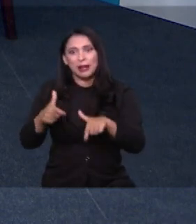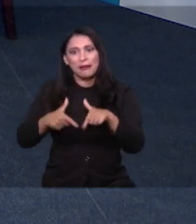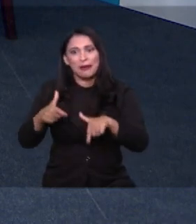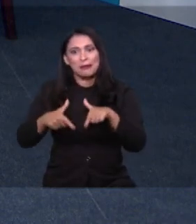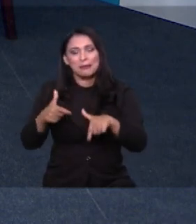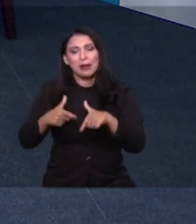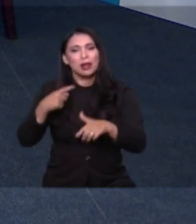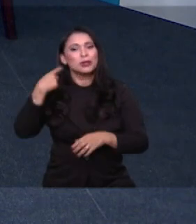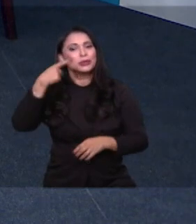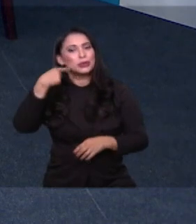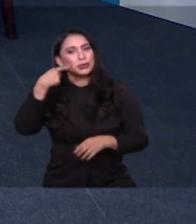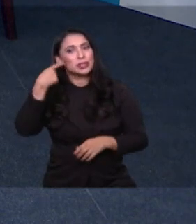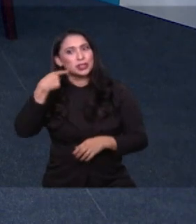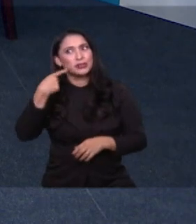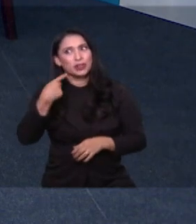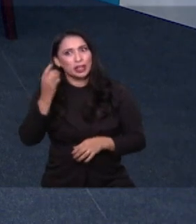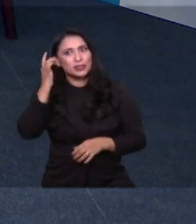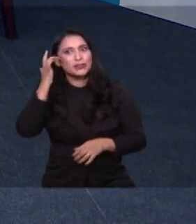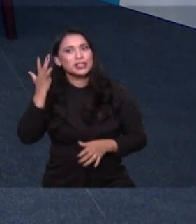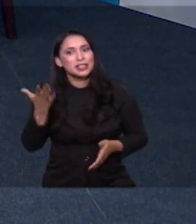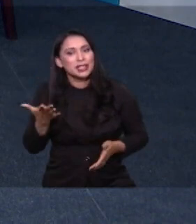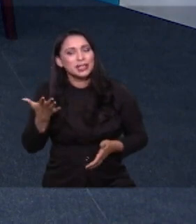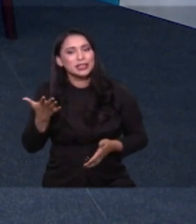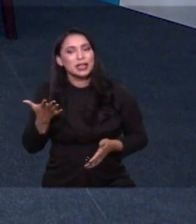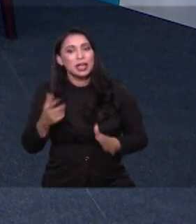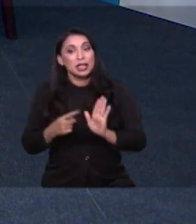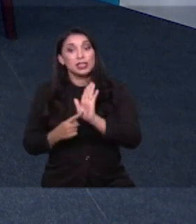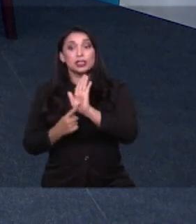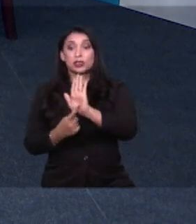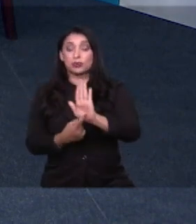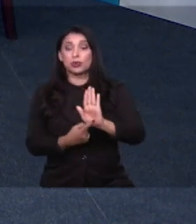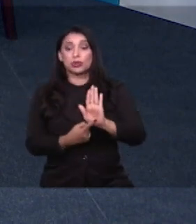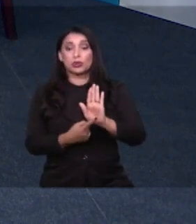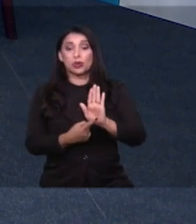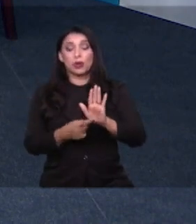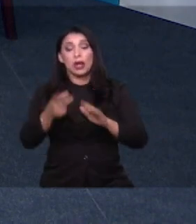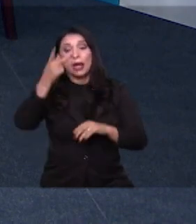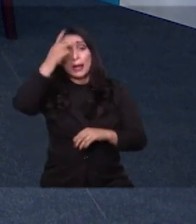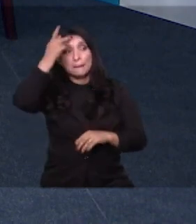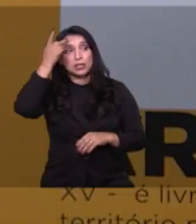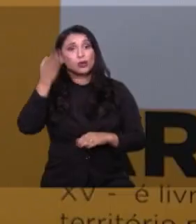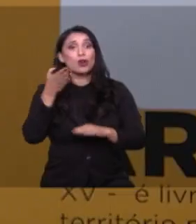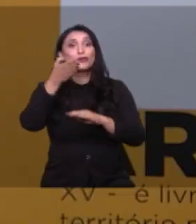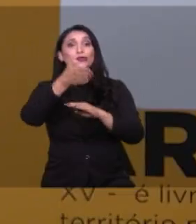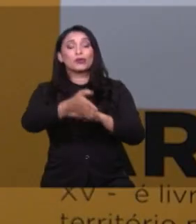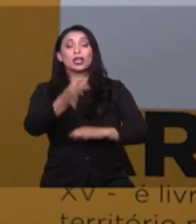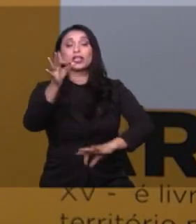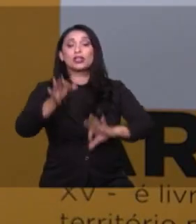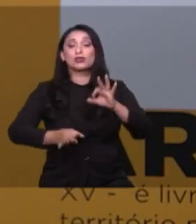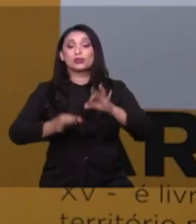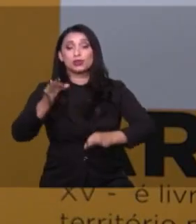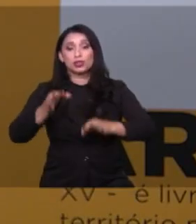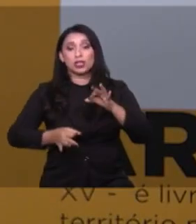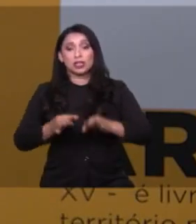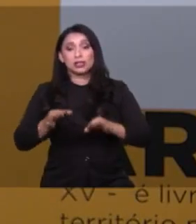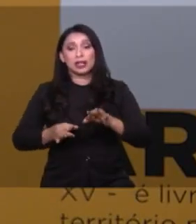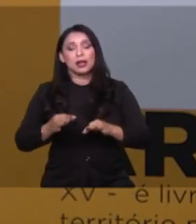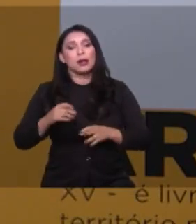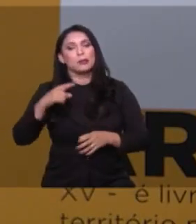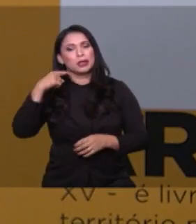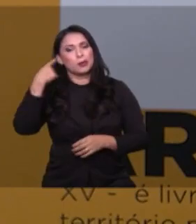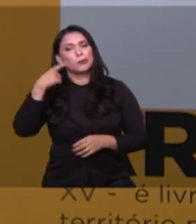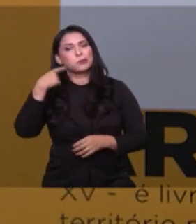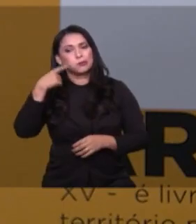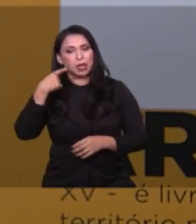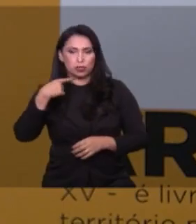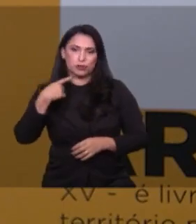trabalho dos advogados também, né? Porque no caso que a gente mostrou, foi a pessoa que estava recorrendo à justiça. Mas como a senhora tem muitos advogados que